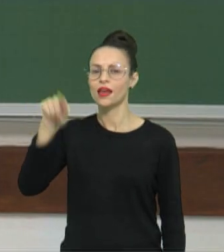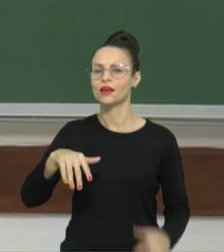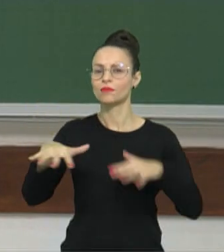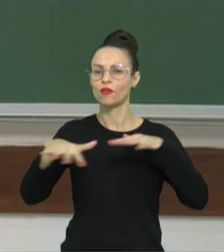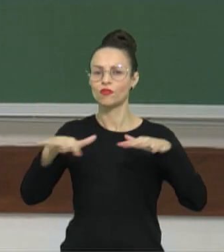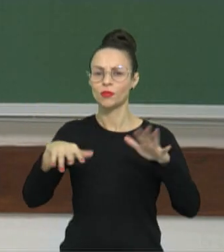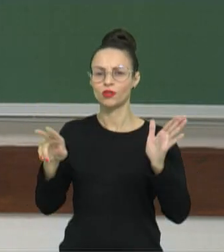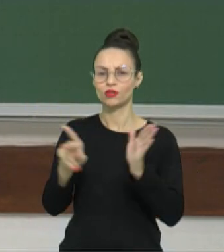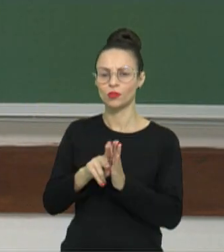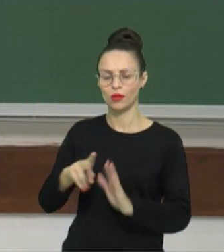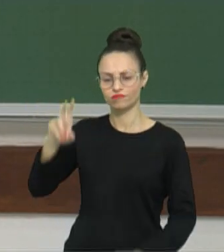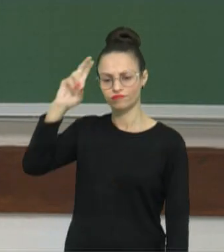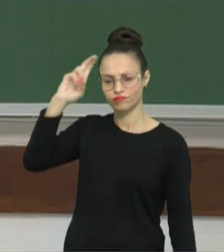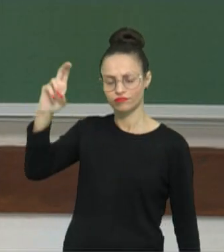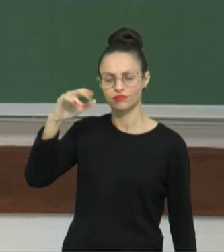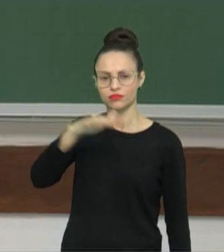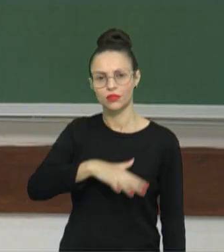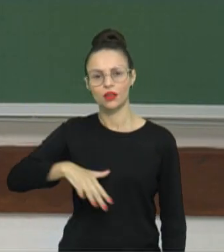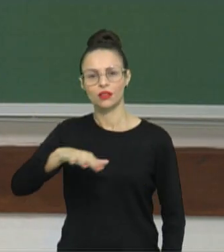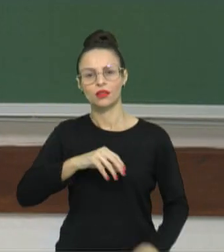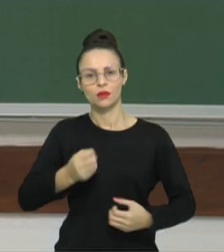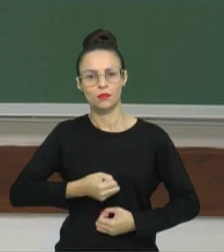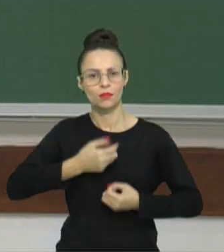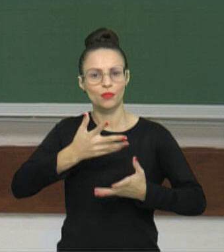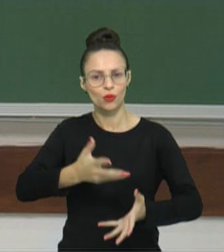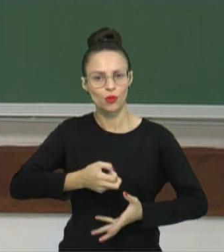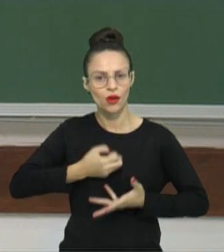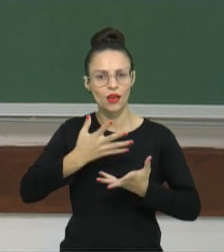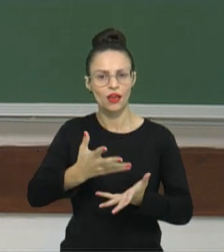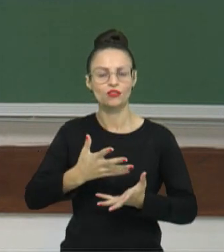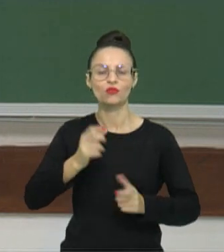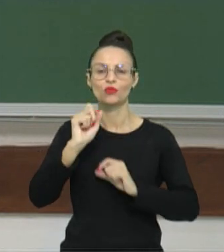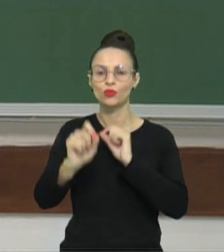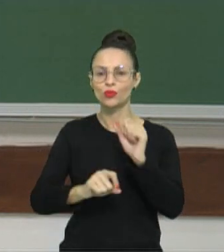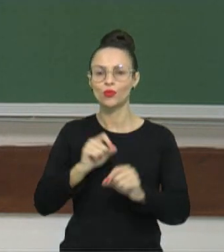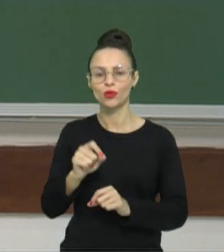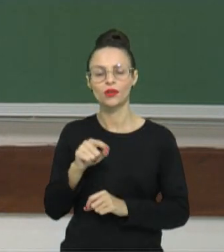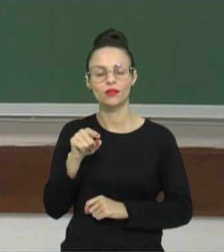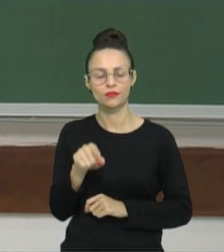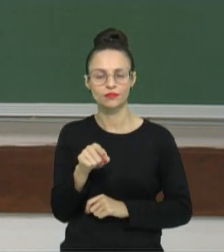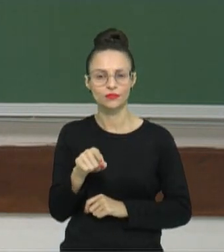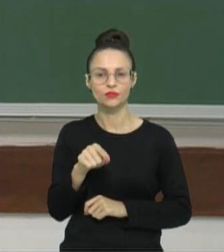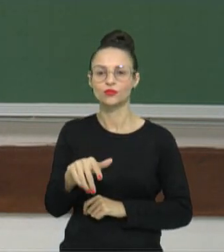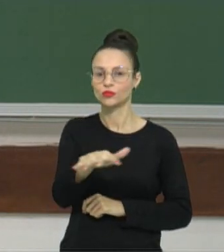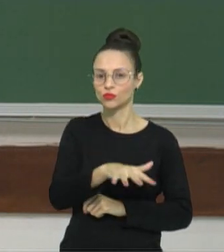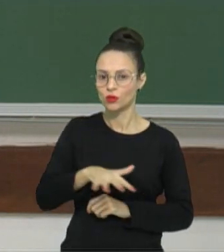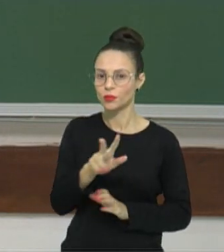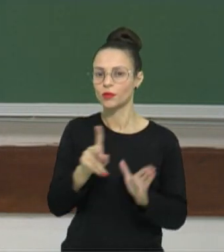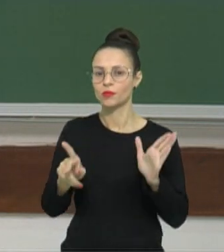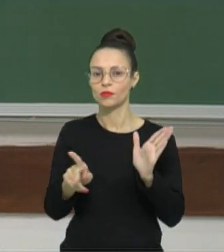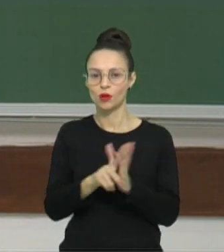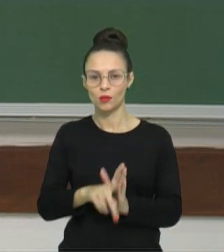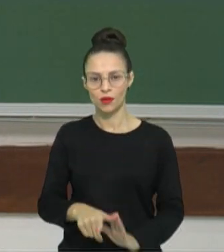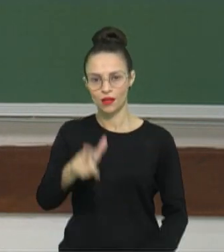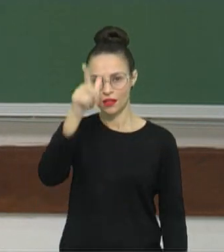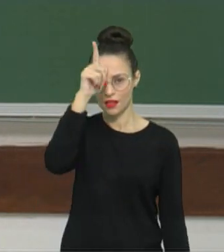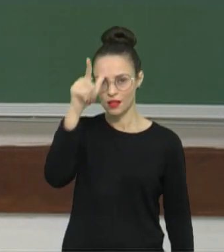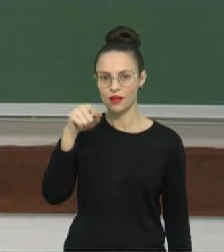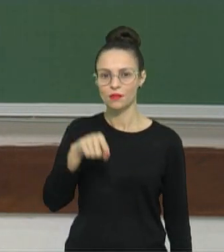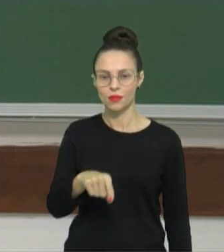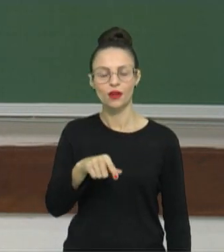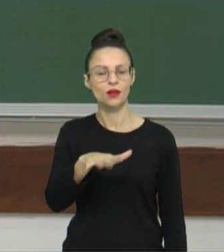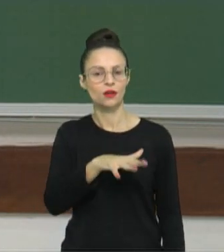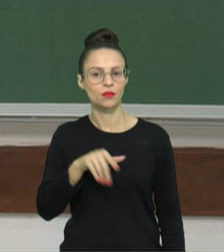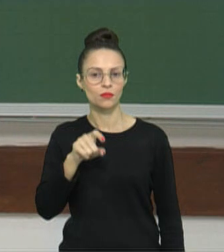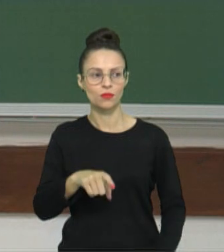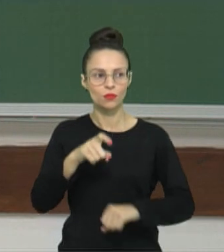intelectual e poético que você tem ali no ambiente germânico, ali naquele